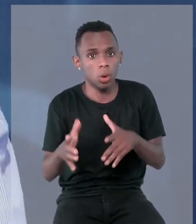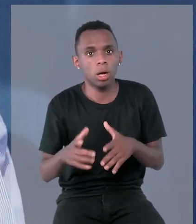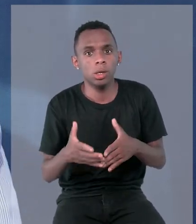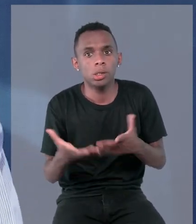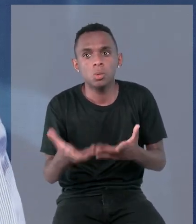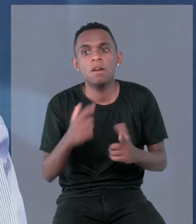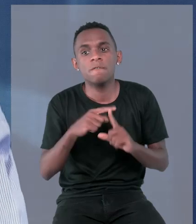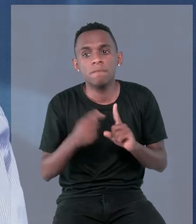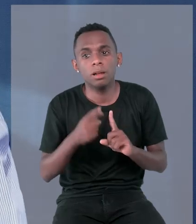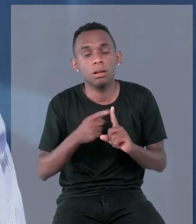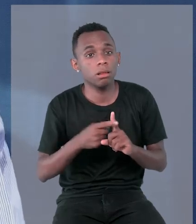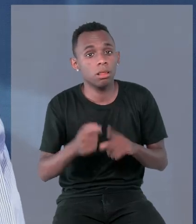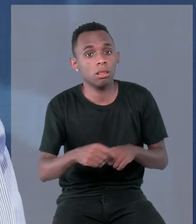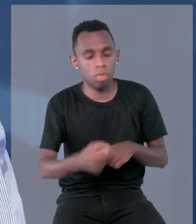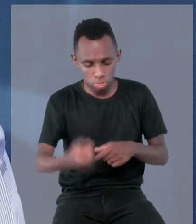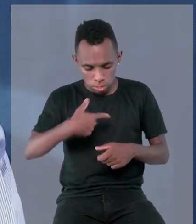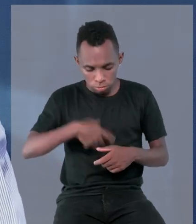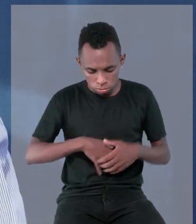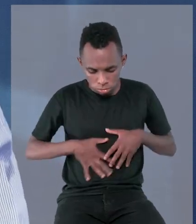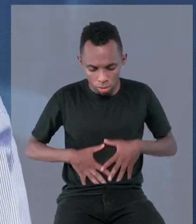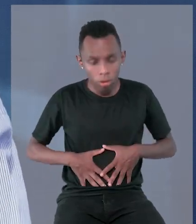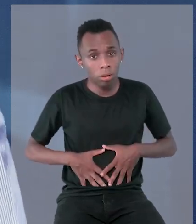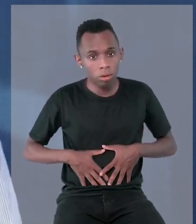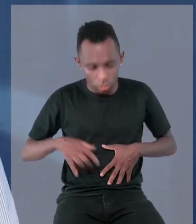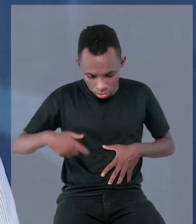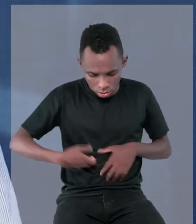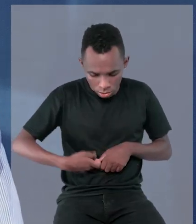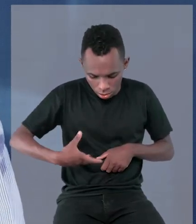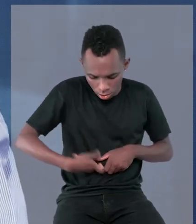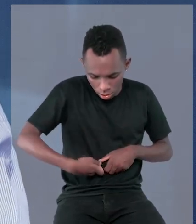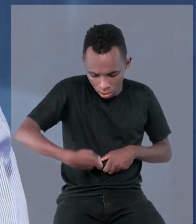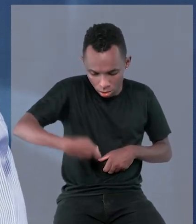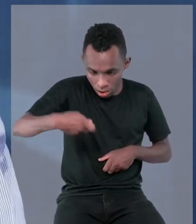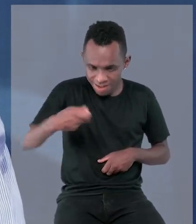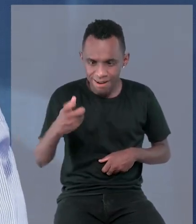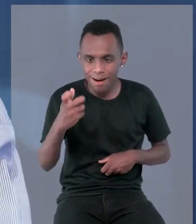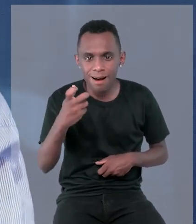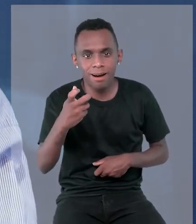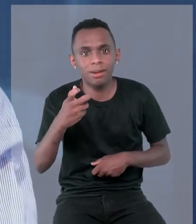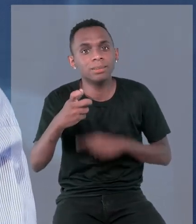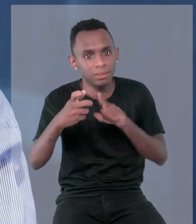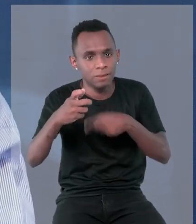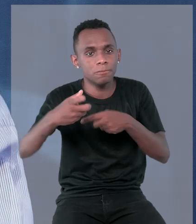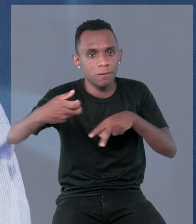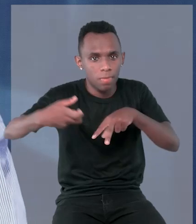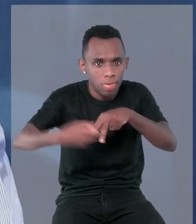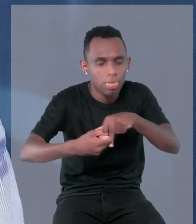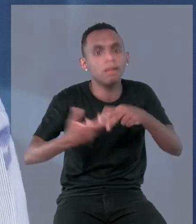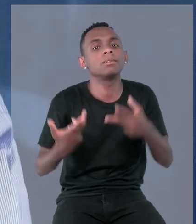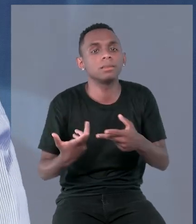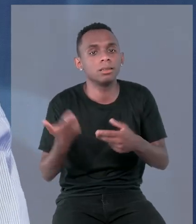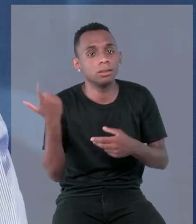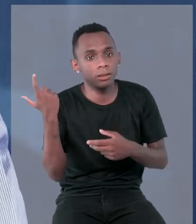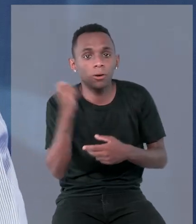ela está doida para ter um filho, ele ejacula no umbigo dela, ela pega uma seringa, né? E com a seringa ela inocula ali e tal,